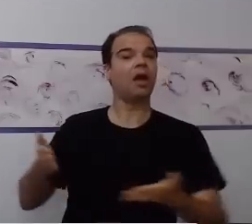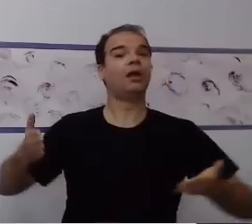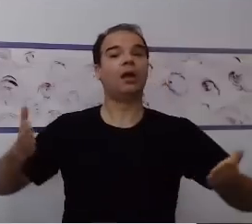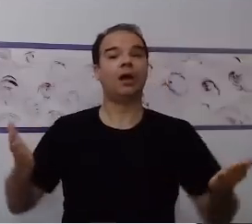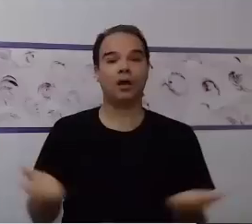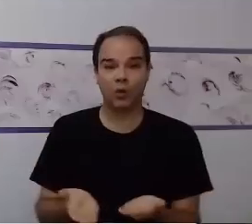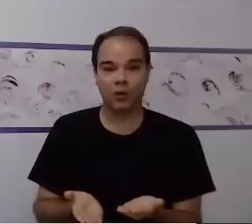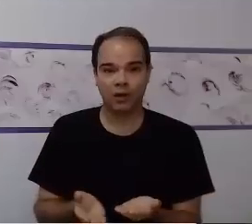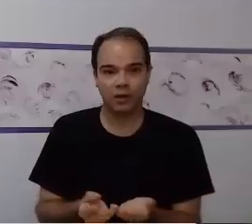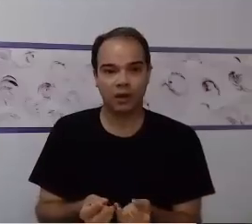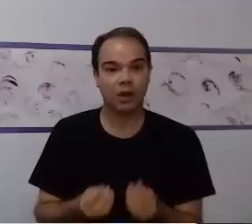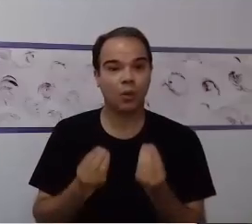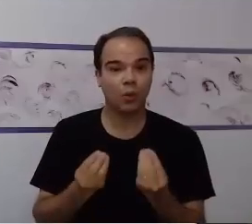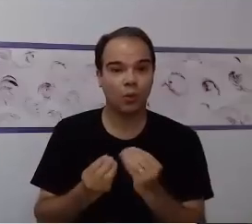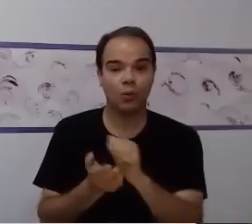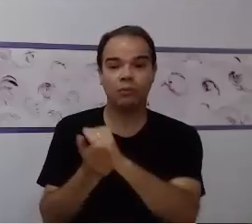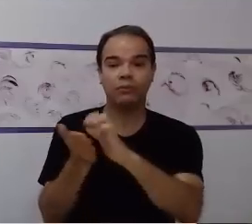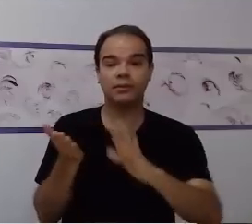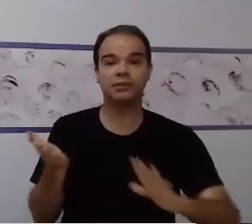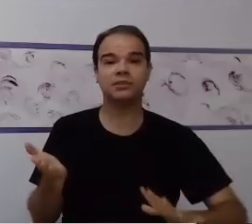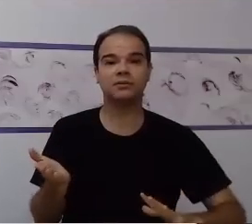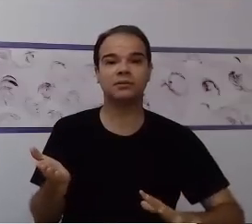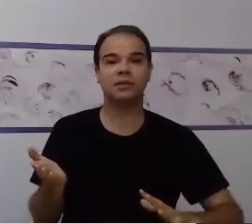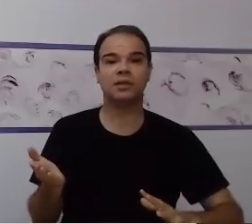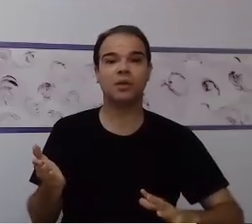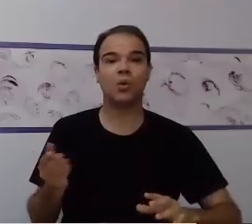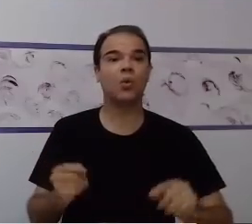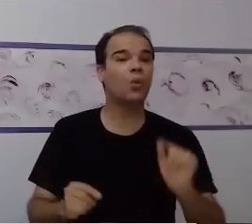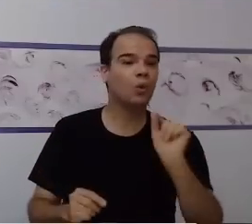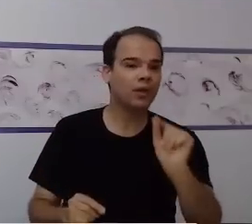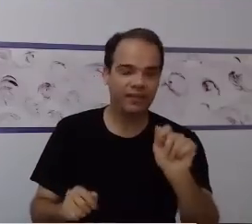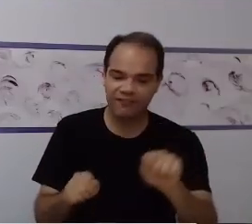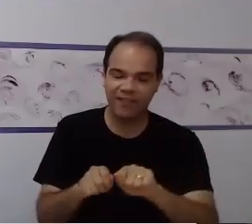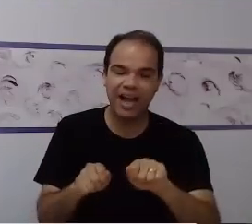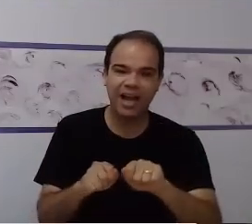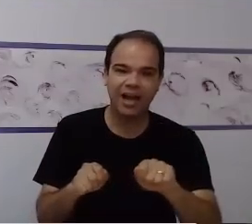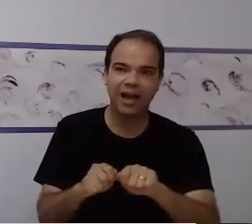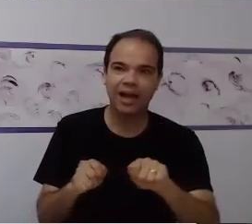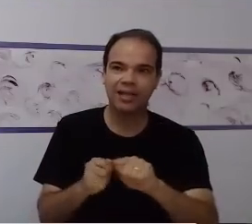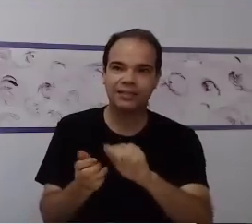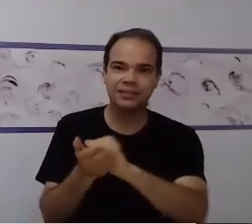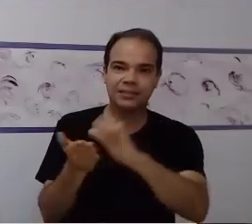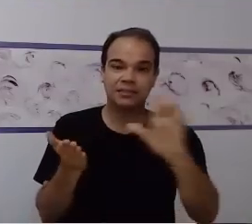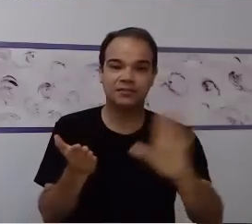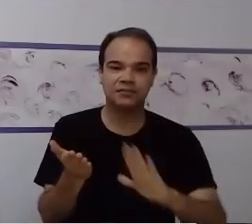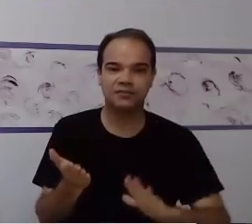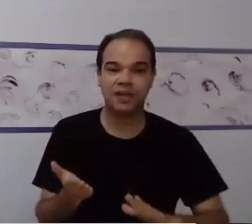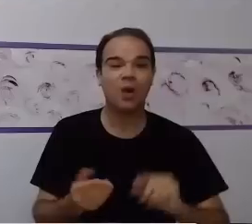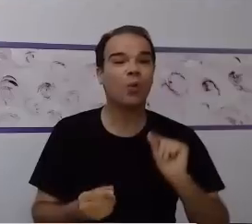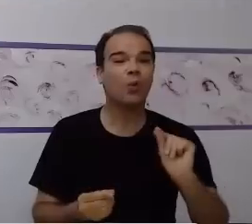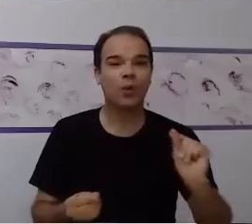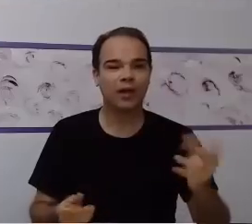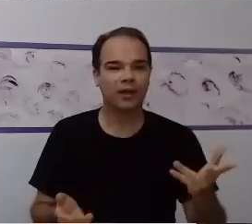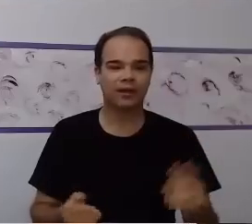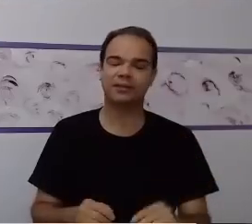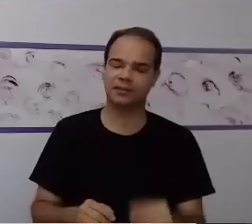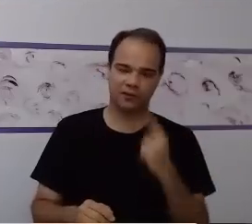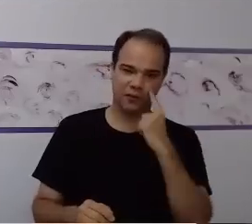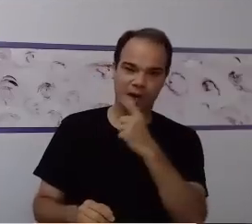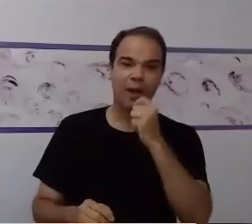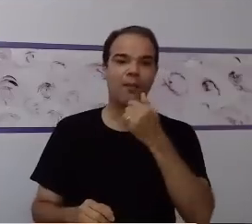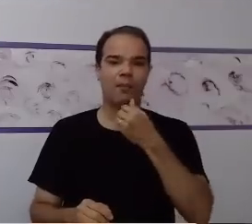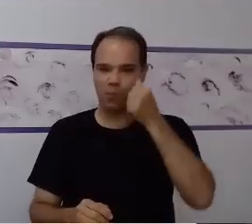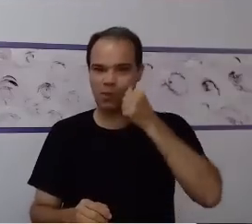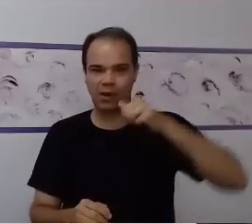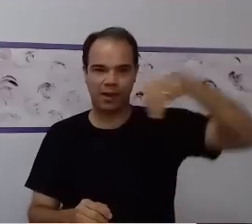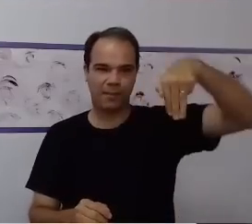Agora chegou a hora da atividade. O que que eu faço? Meu Deus! verdade, a gente viu a Mari falar com tanta propriedade de como